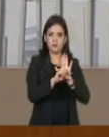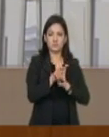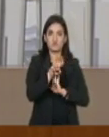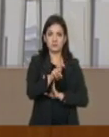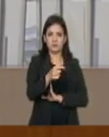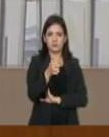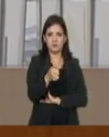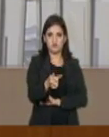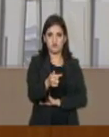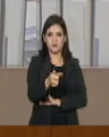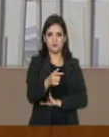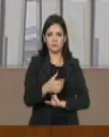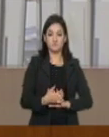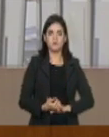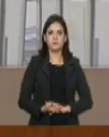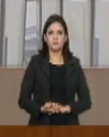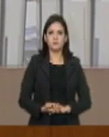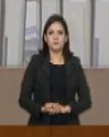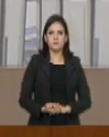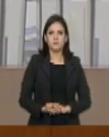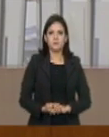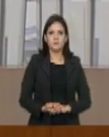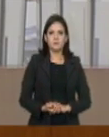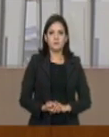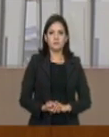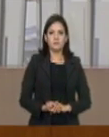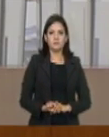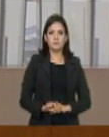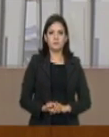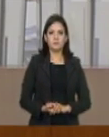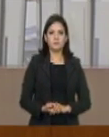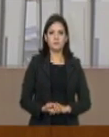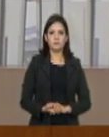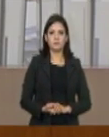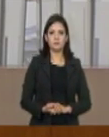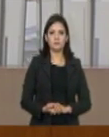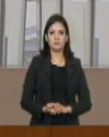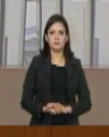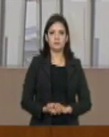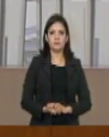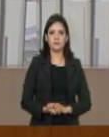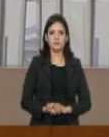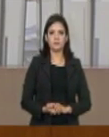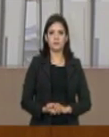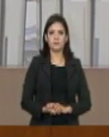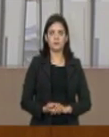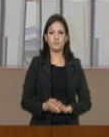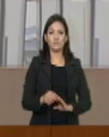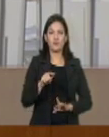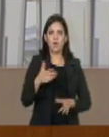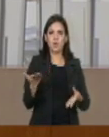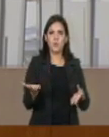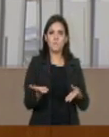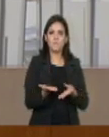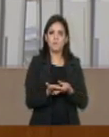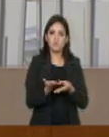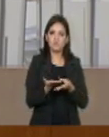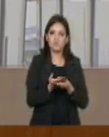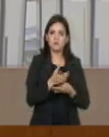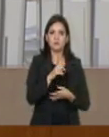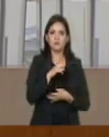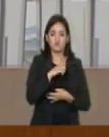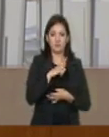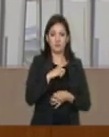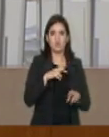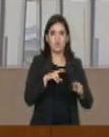57. Plenário discute possibilidade de prisão somente após o trânsito em julgado dos processos. Foram ações ajuizadas respectivamente pelo